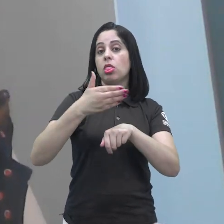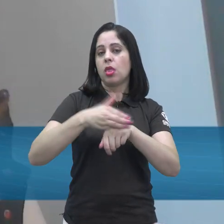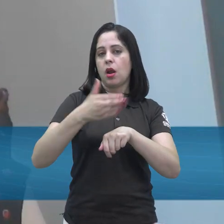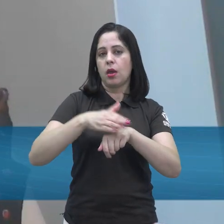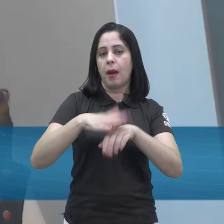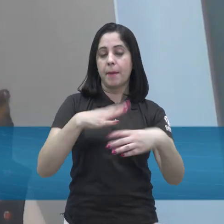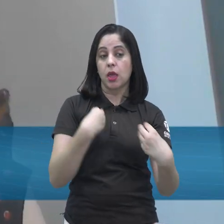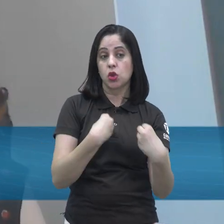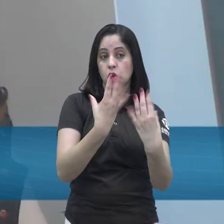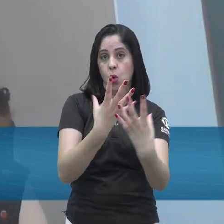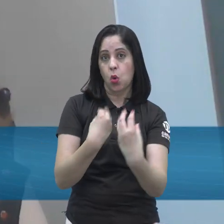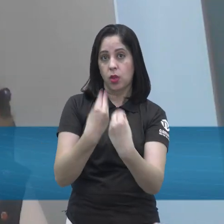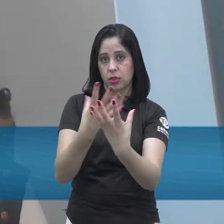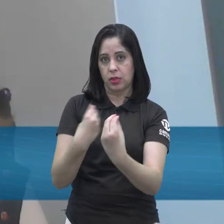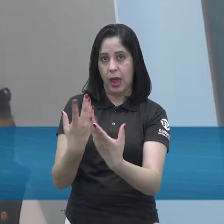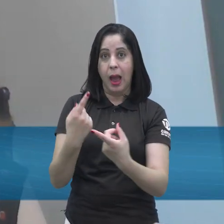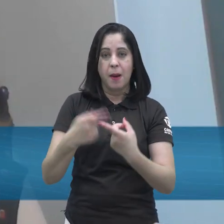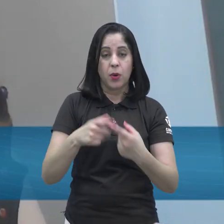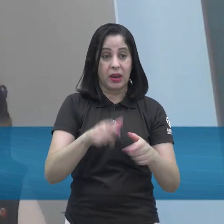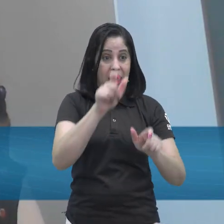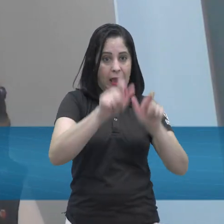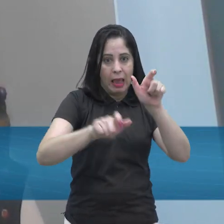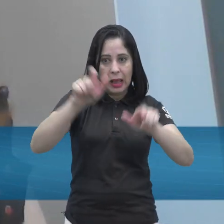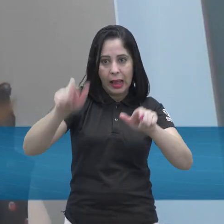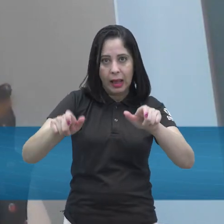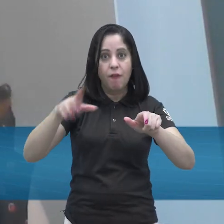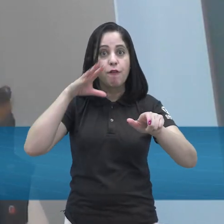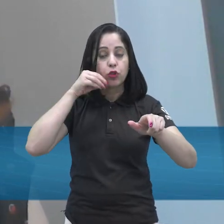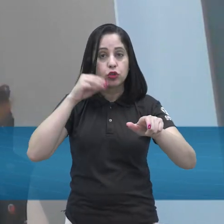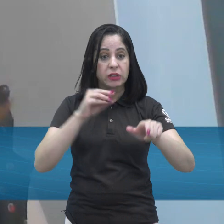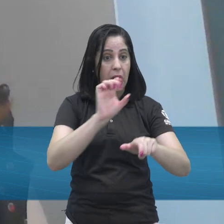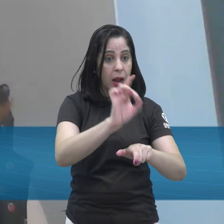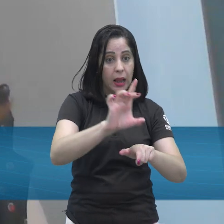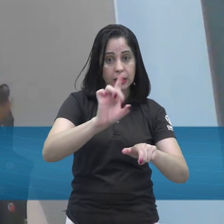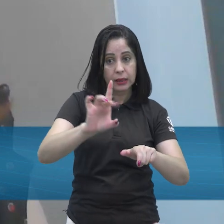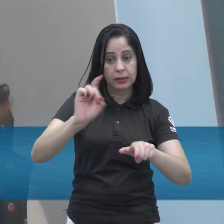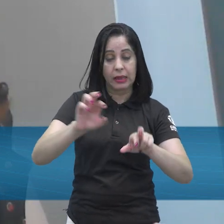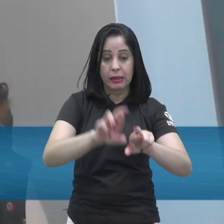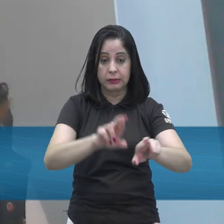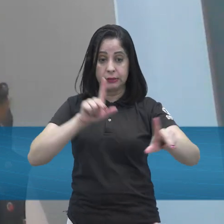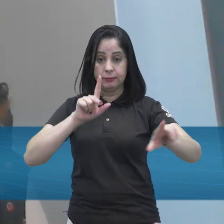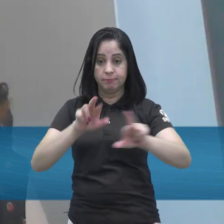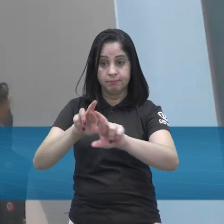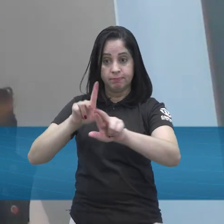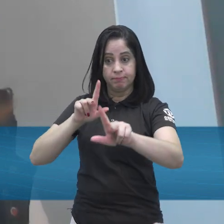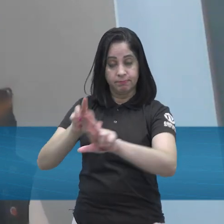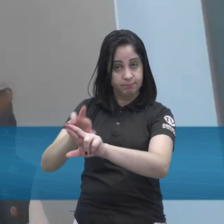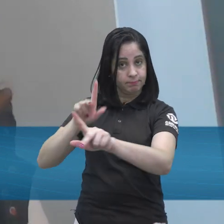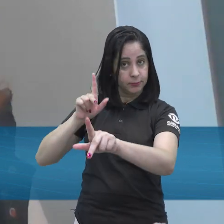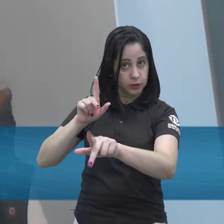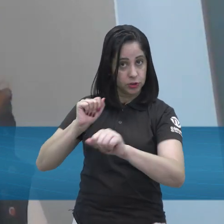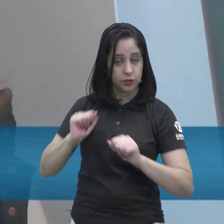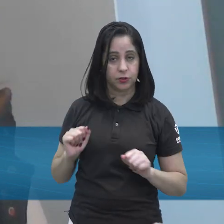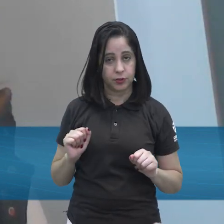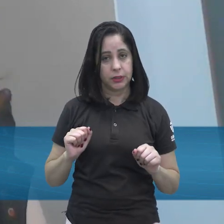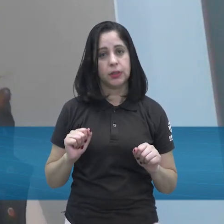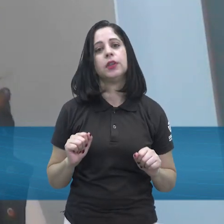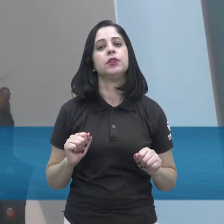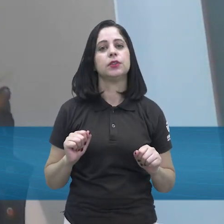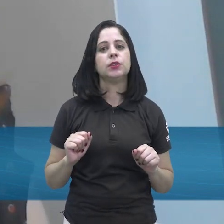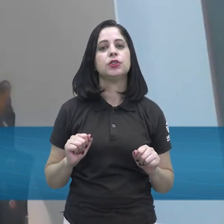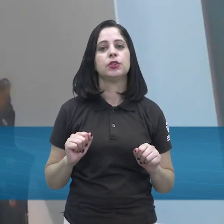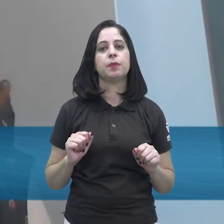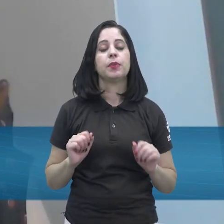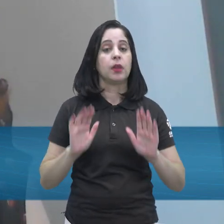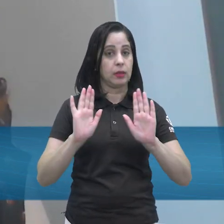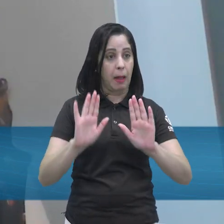de desenvolvimento que cada colaborador necessita para realizar aquela atividade que ele já atua e para trazer mais